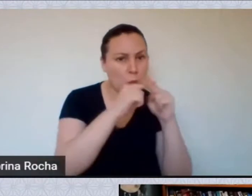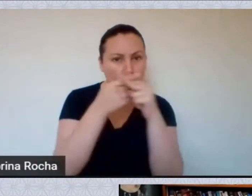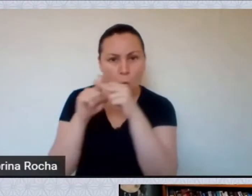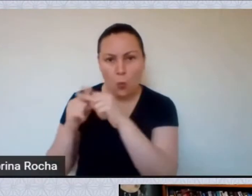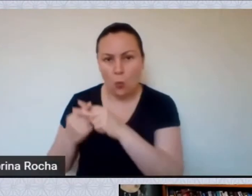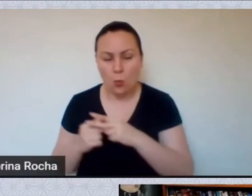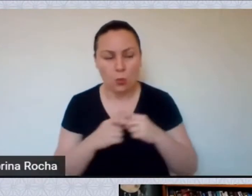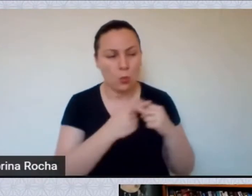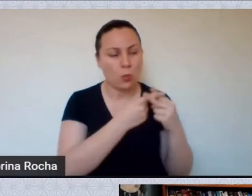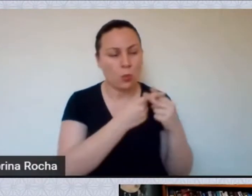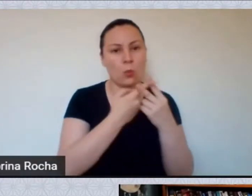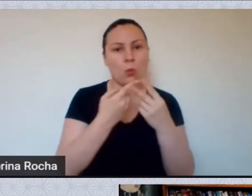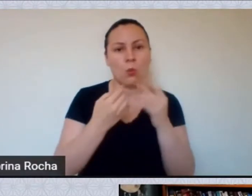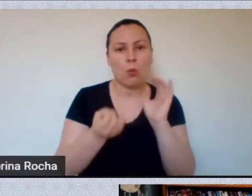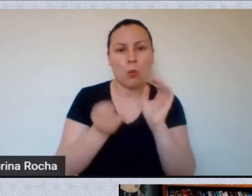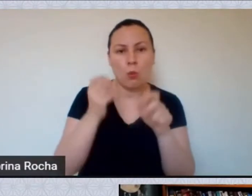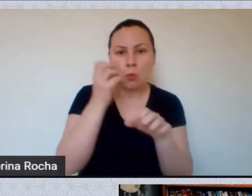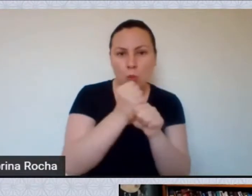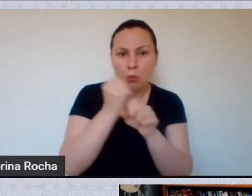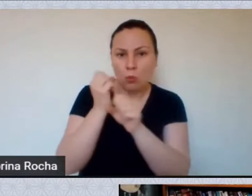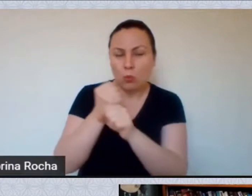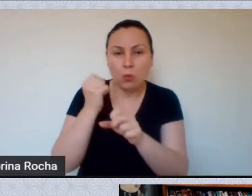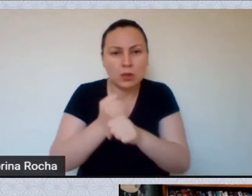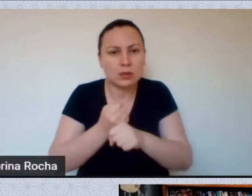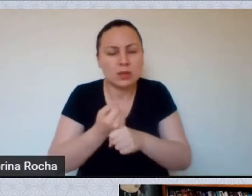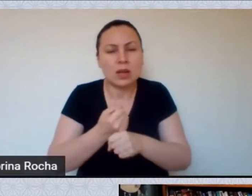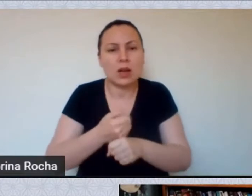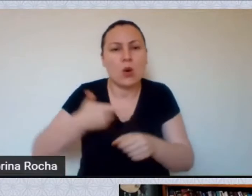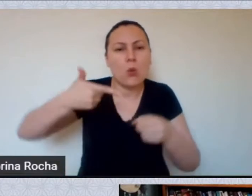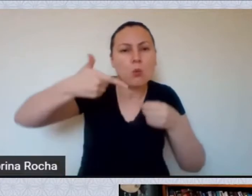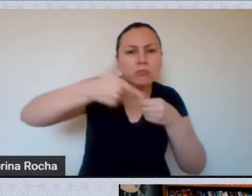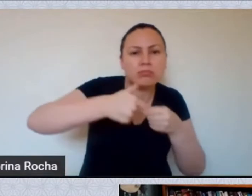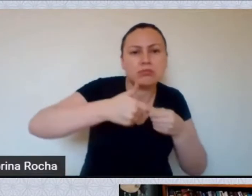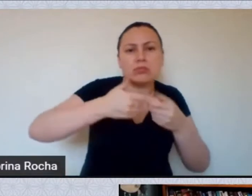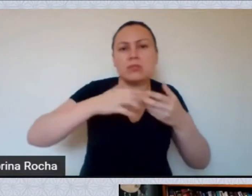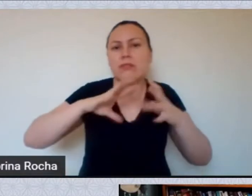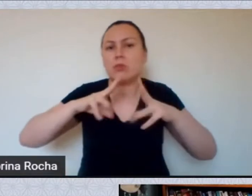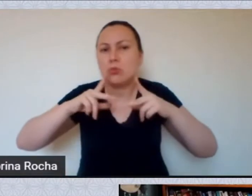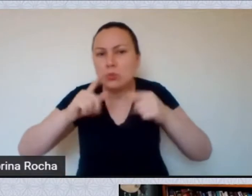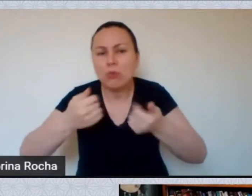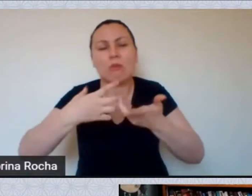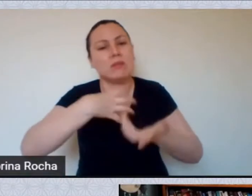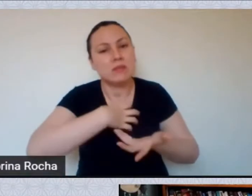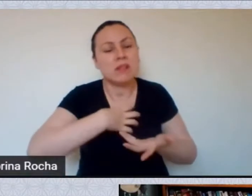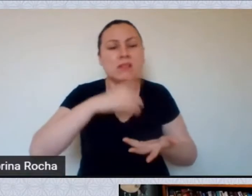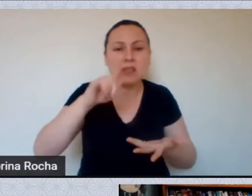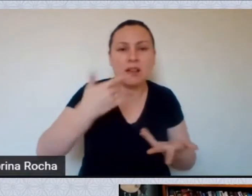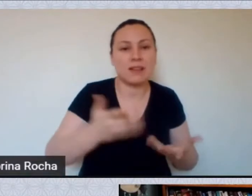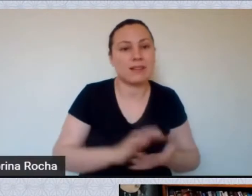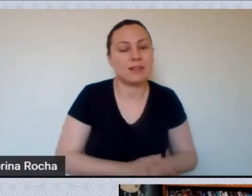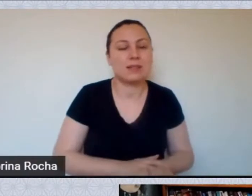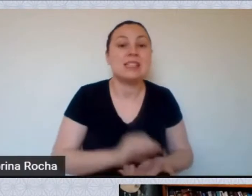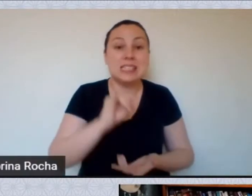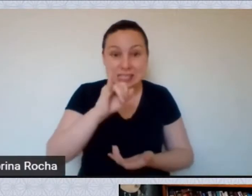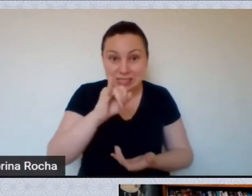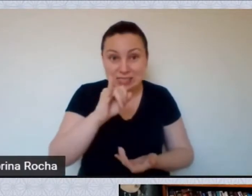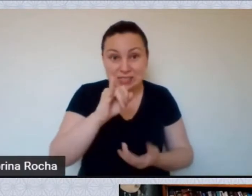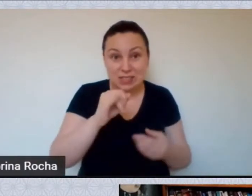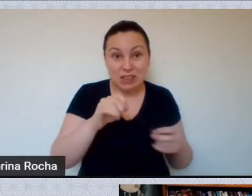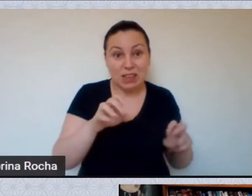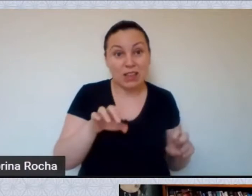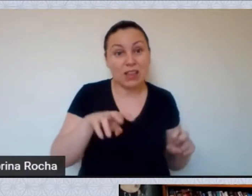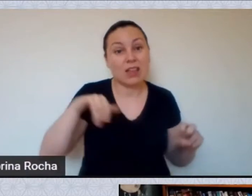estão usando. Então, obviamente, você está entrando nesse avião porque você confia na ciência, porque senão você não entrava. Eu me pergunto se